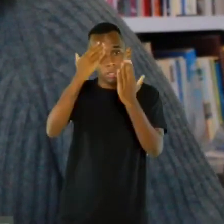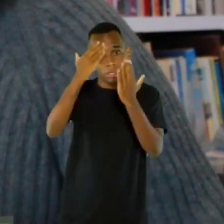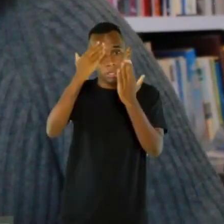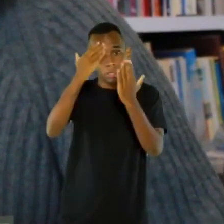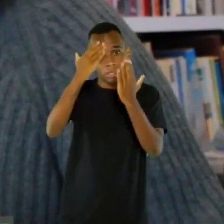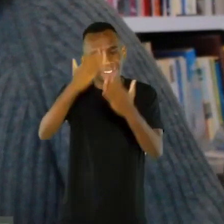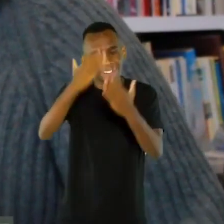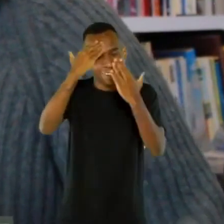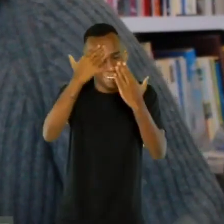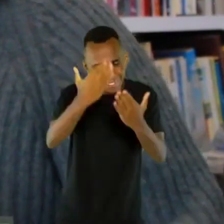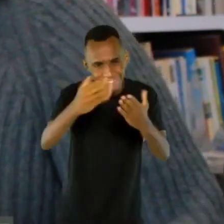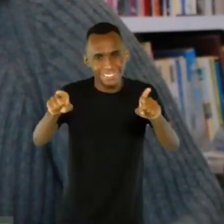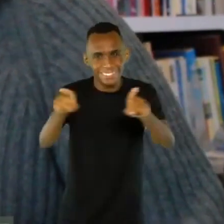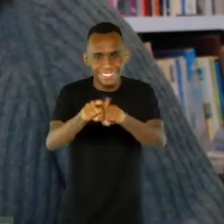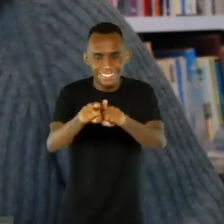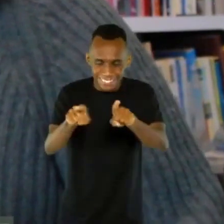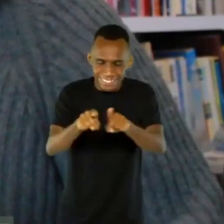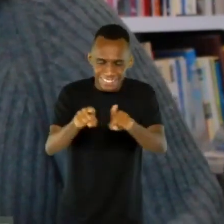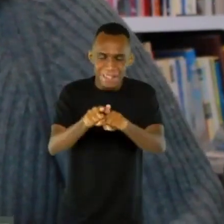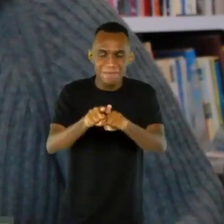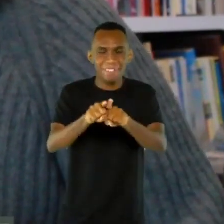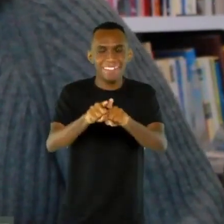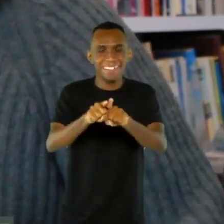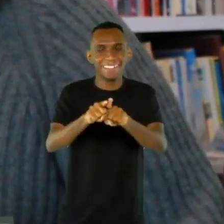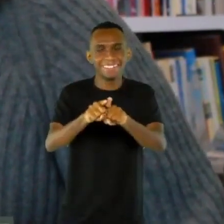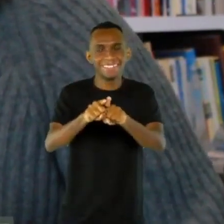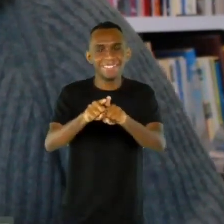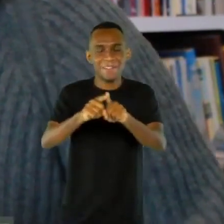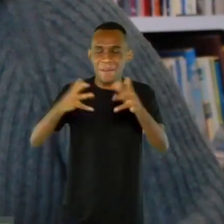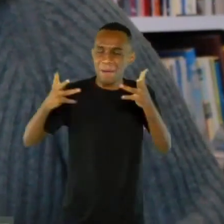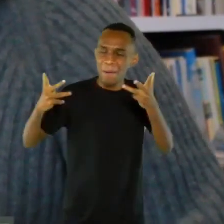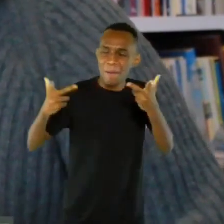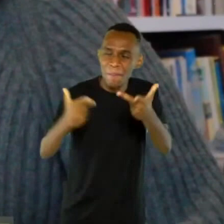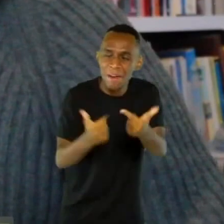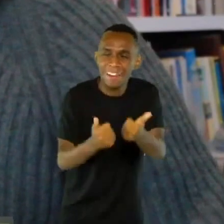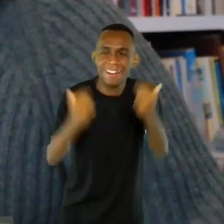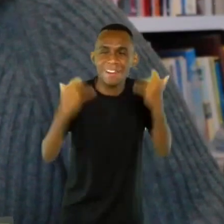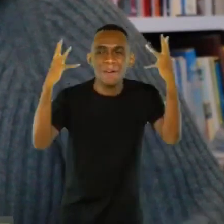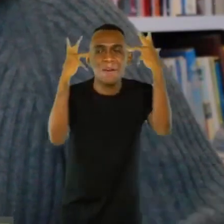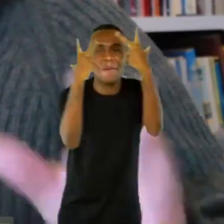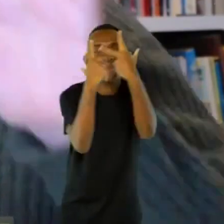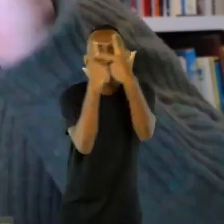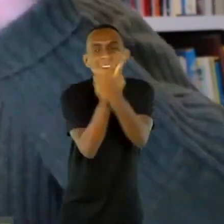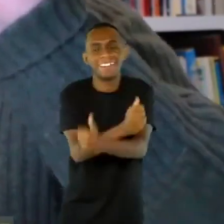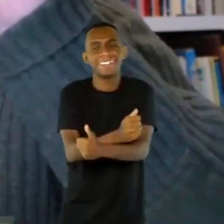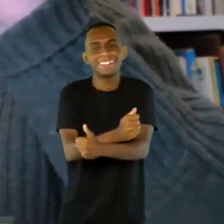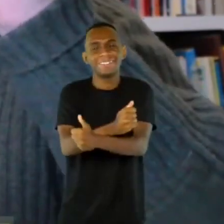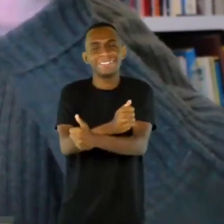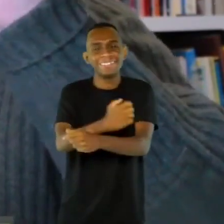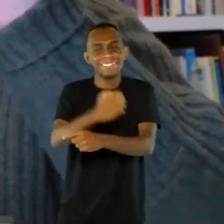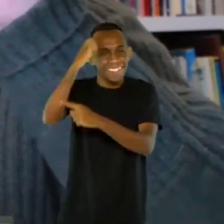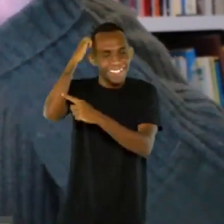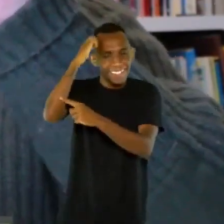ao nosso poderoso, maravilhoso, lindo, divino Eduardo.